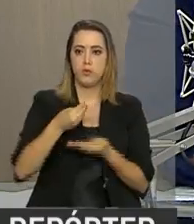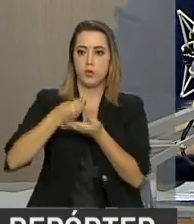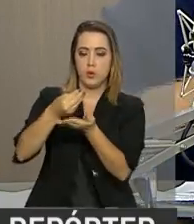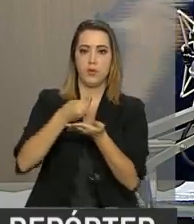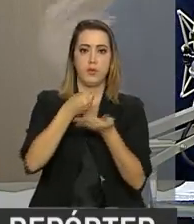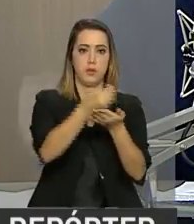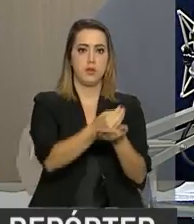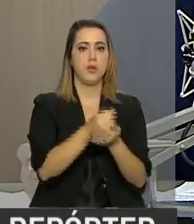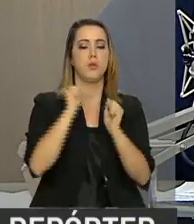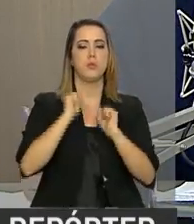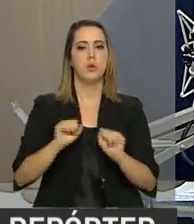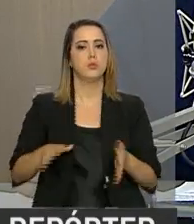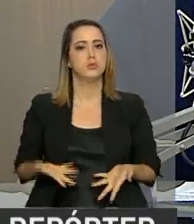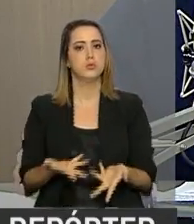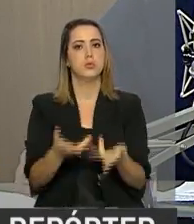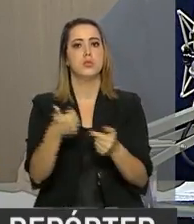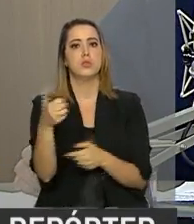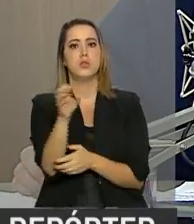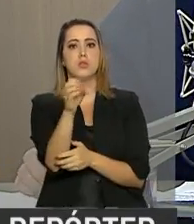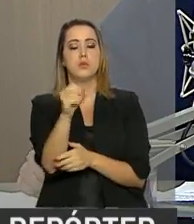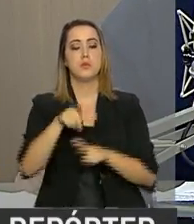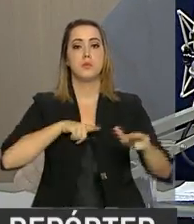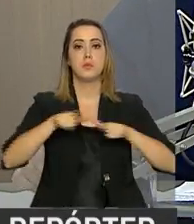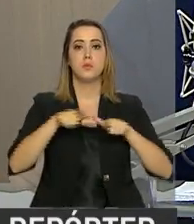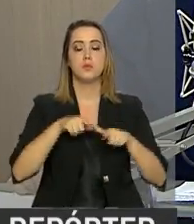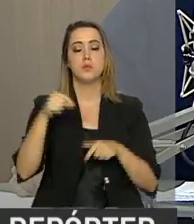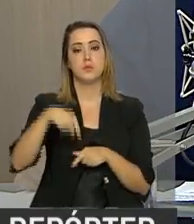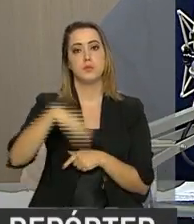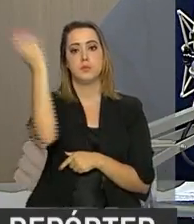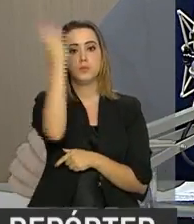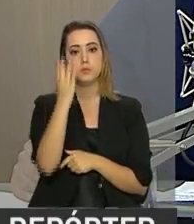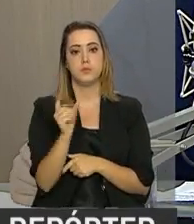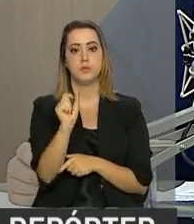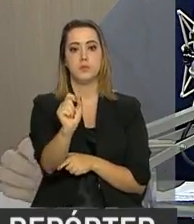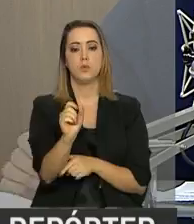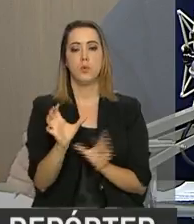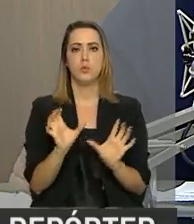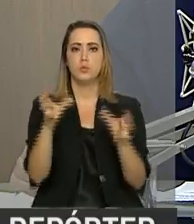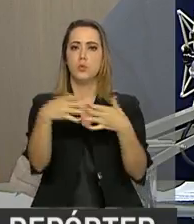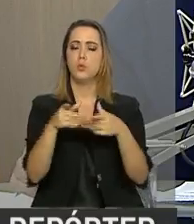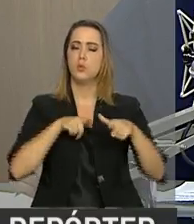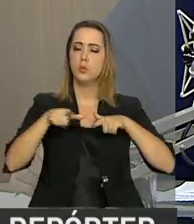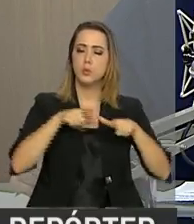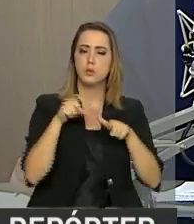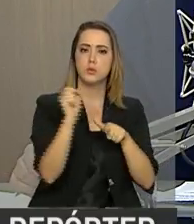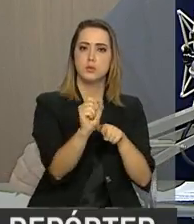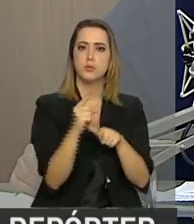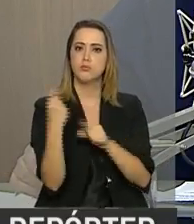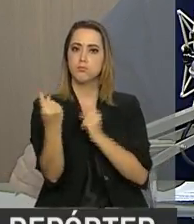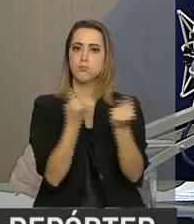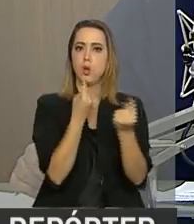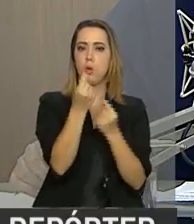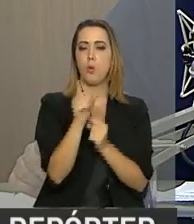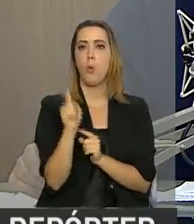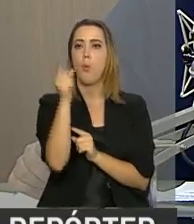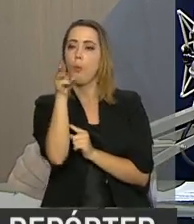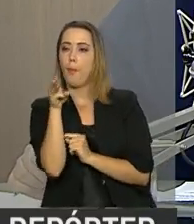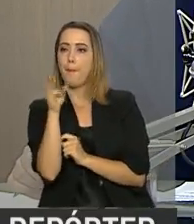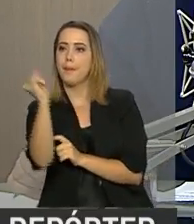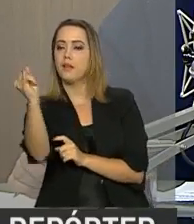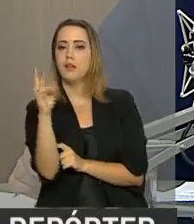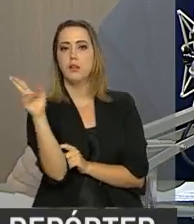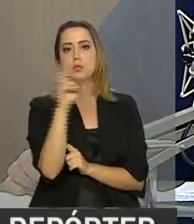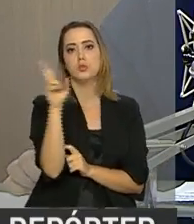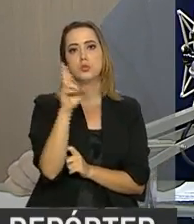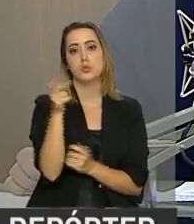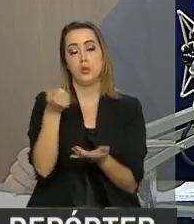governo pode gerar até 100.000 empregos no Brasil o setor trabalha com uma aplicação de cada R bilhão deais em materiais de